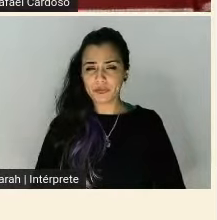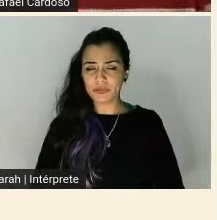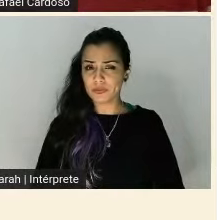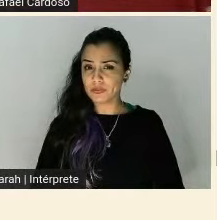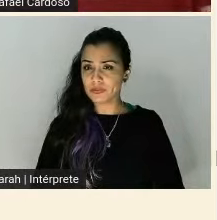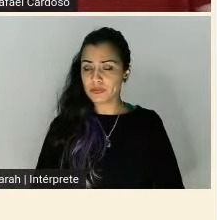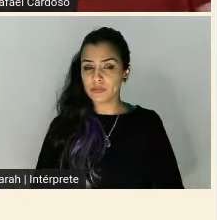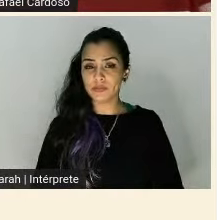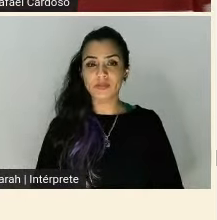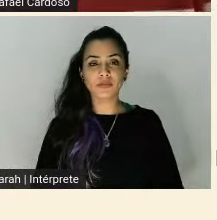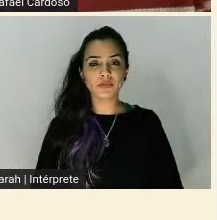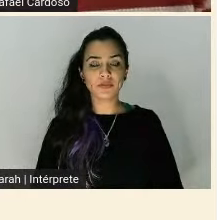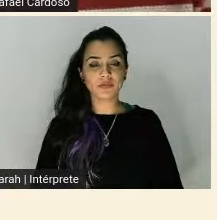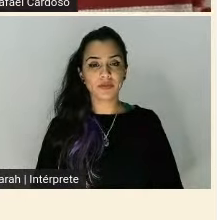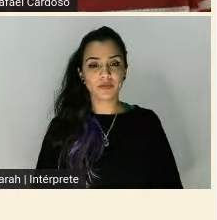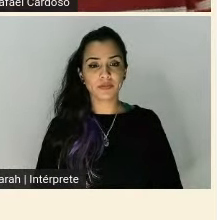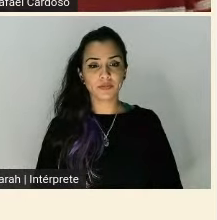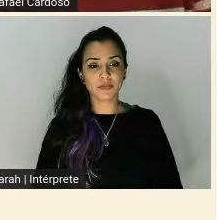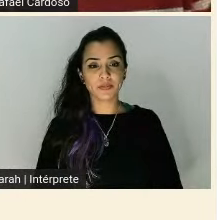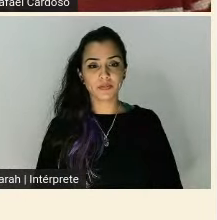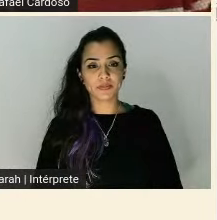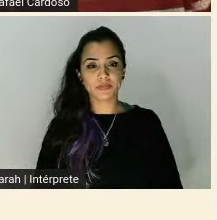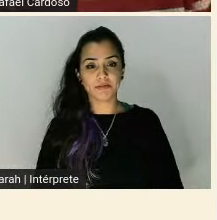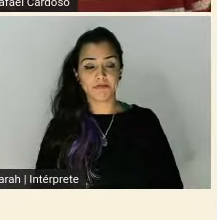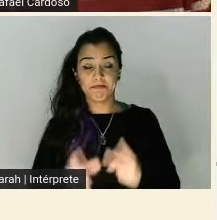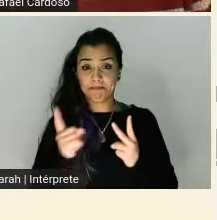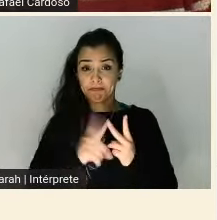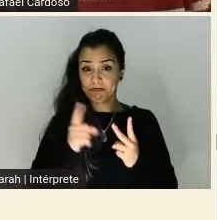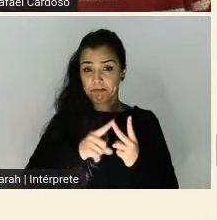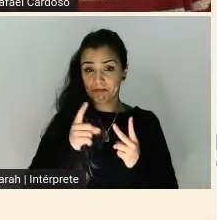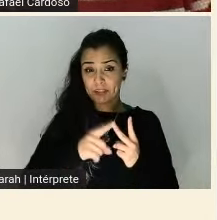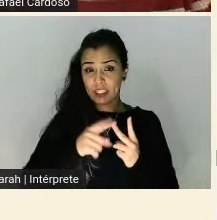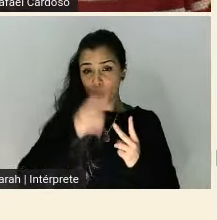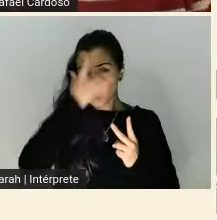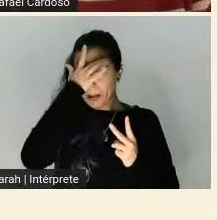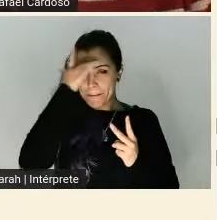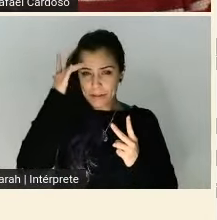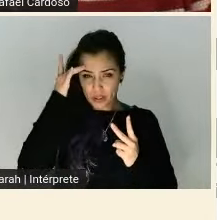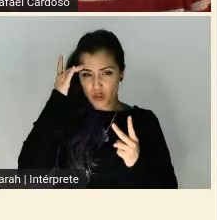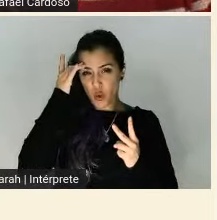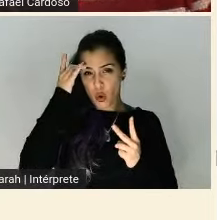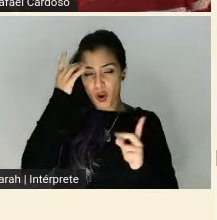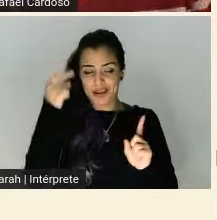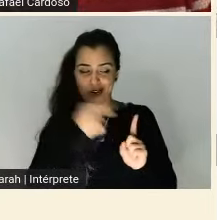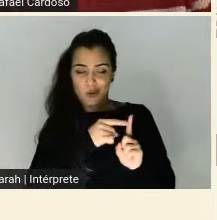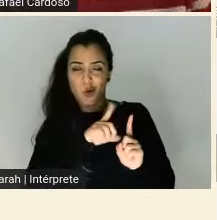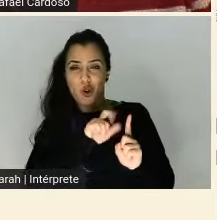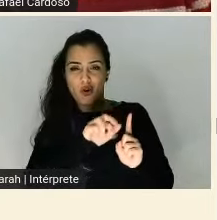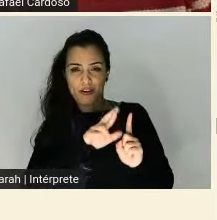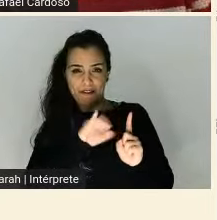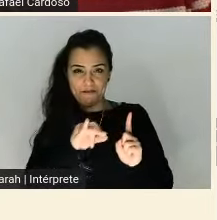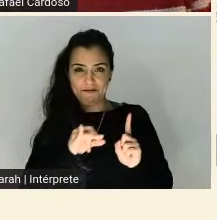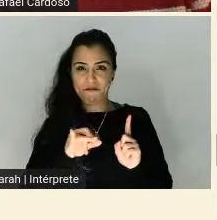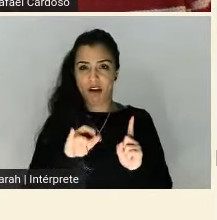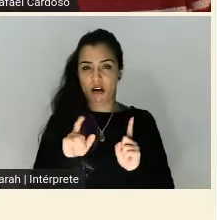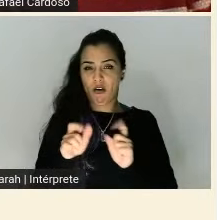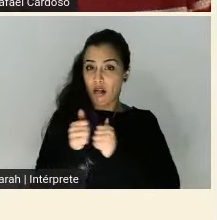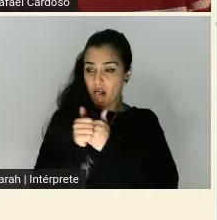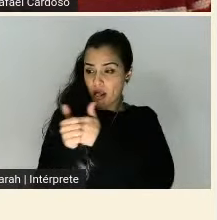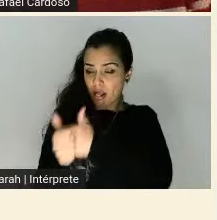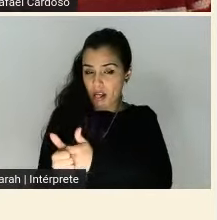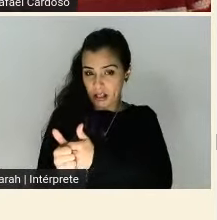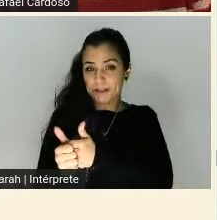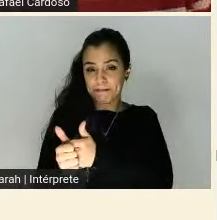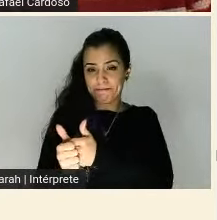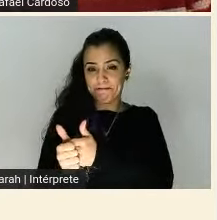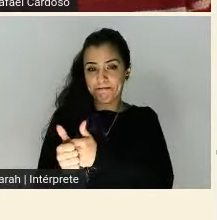A segunda fonte em que Lorival bebeu foram as ideias do sociólogo francês Roger Bastide. No ano